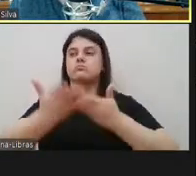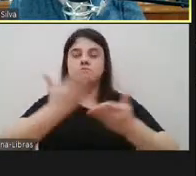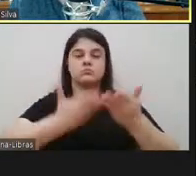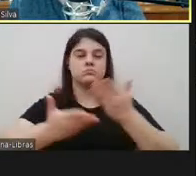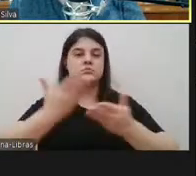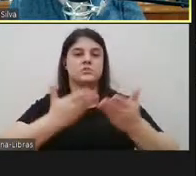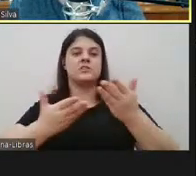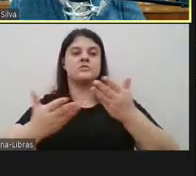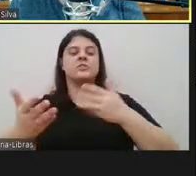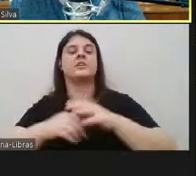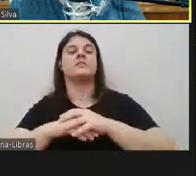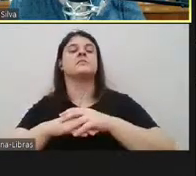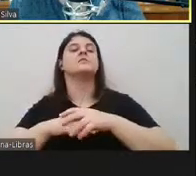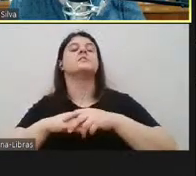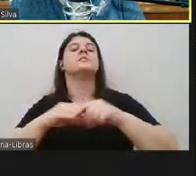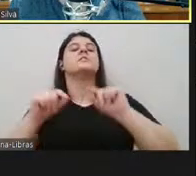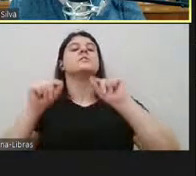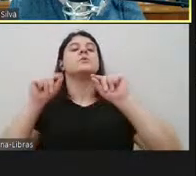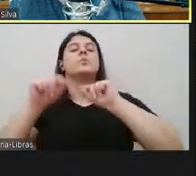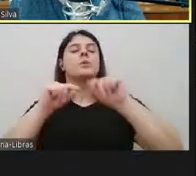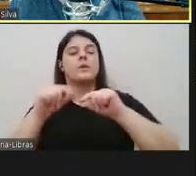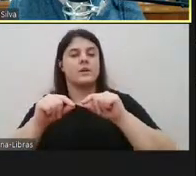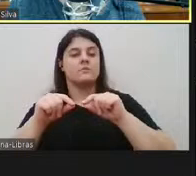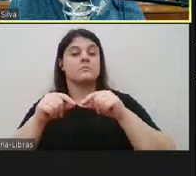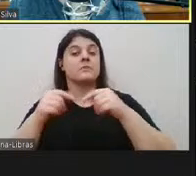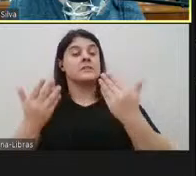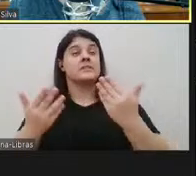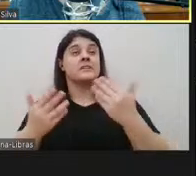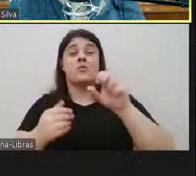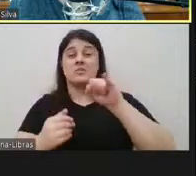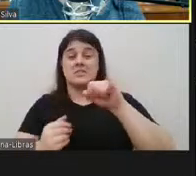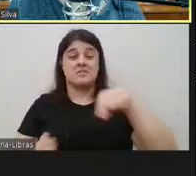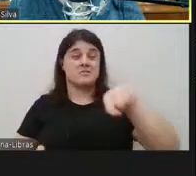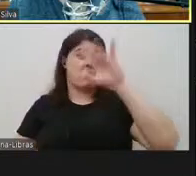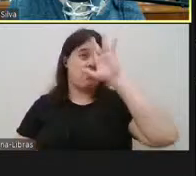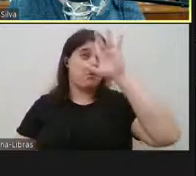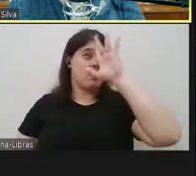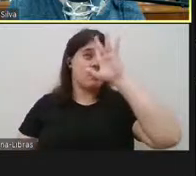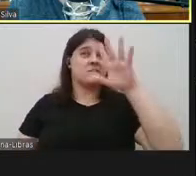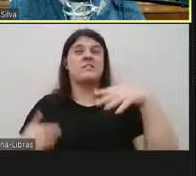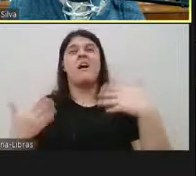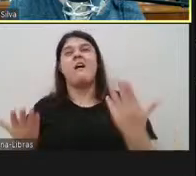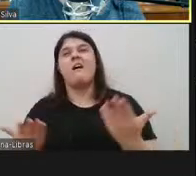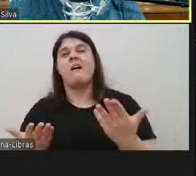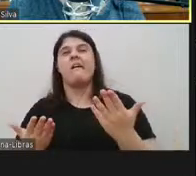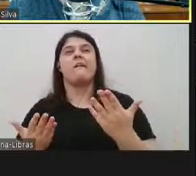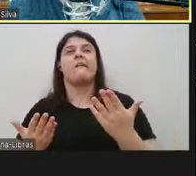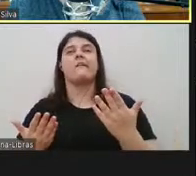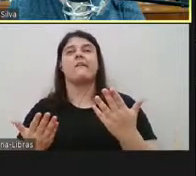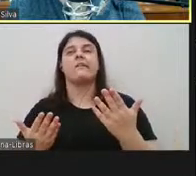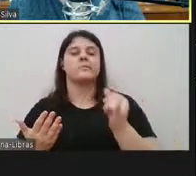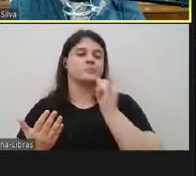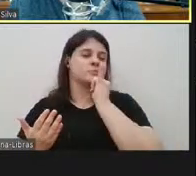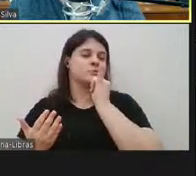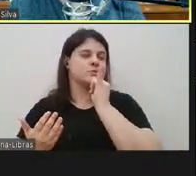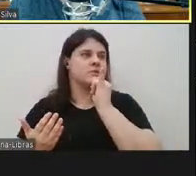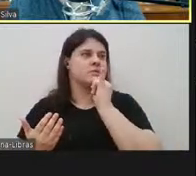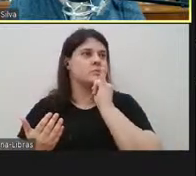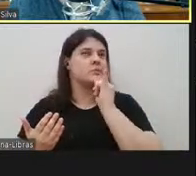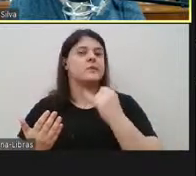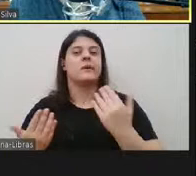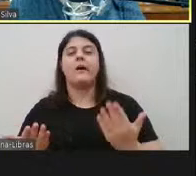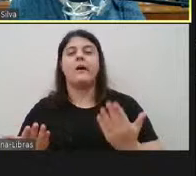é basicamente a política né gente então ilusão ilusão eu virar e falar o seguinte e